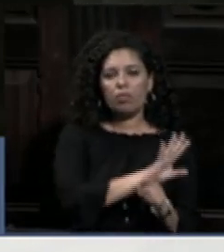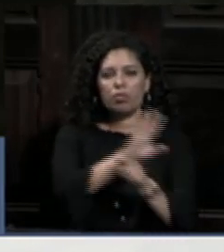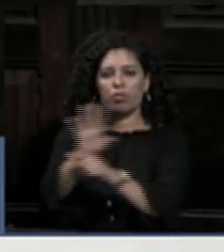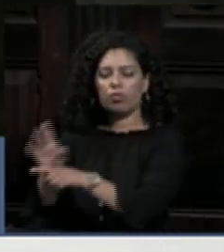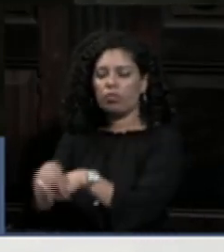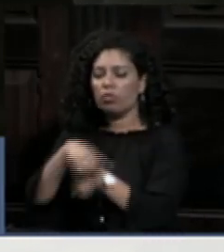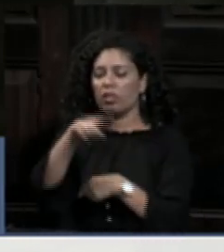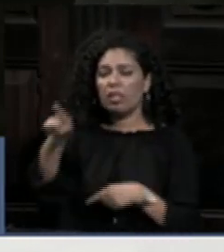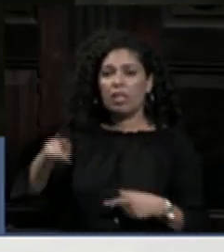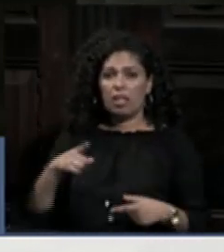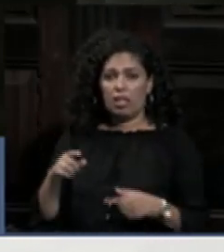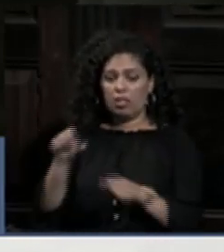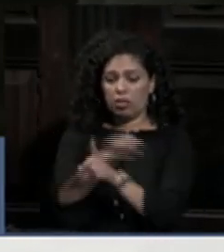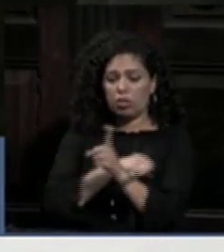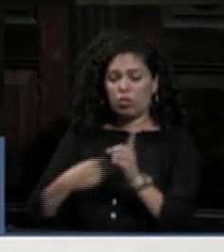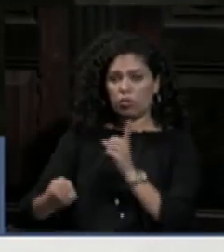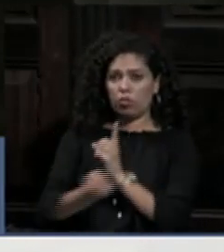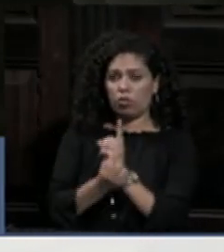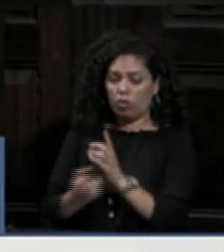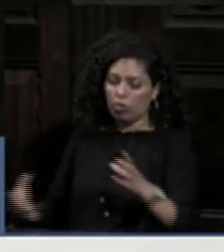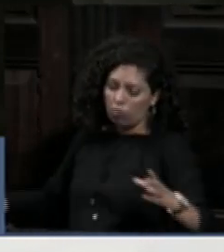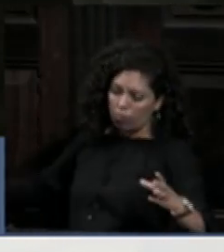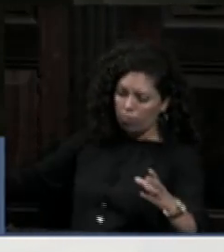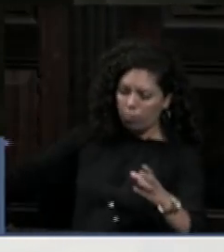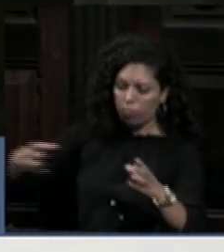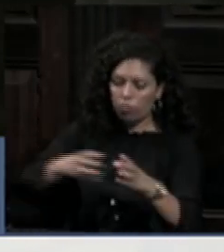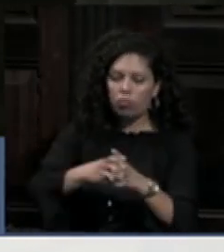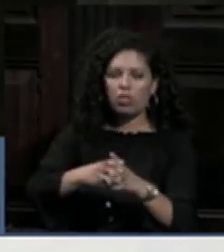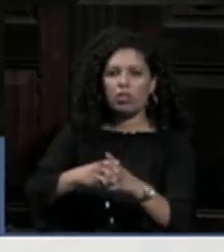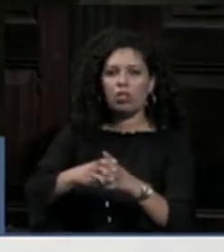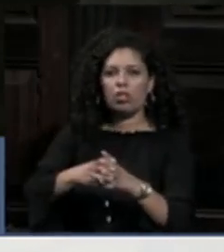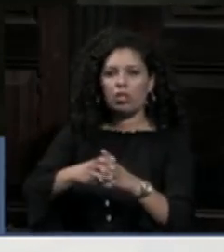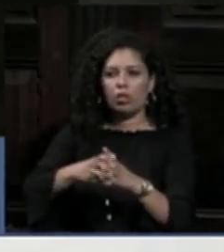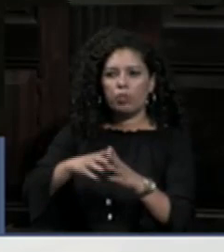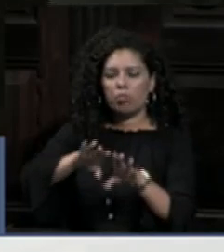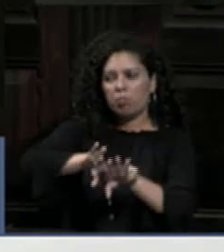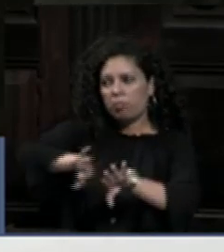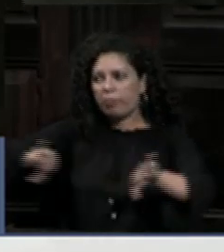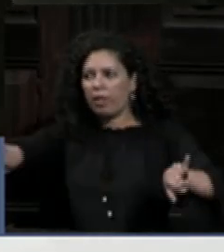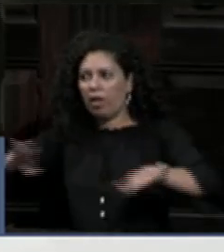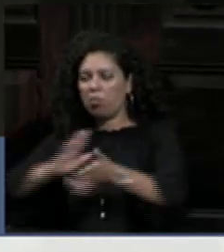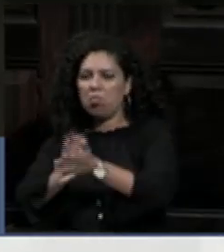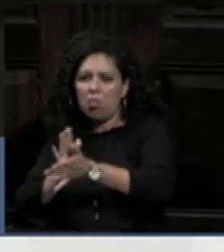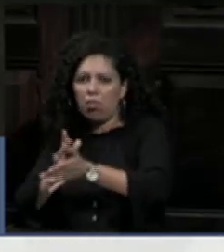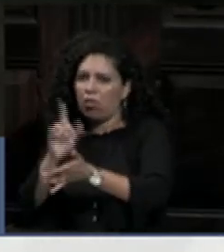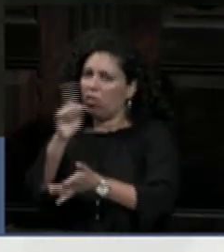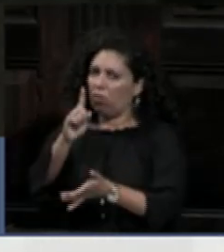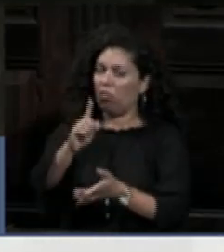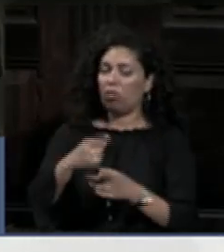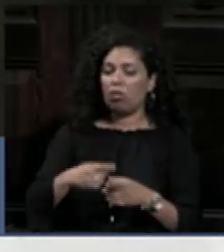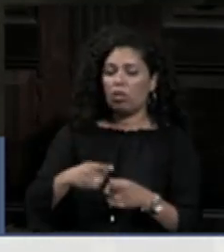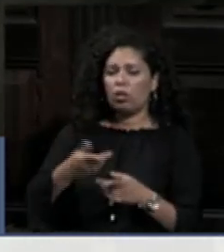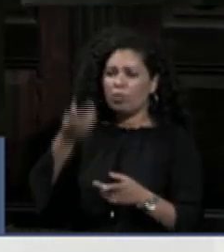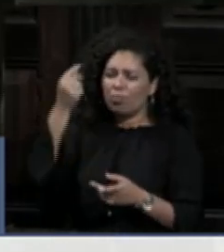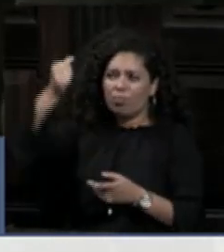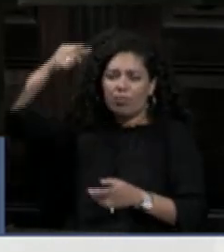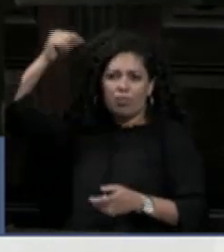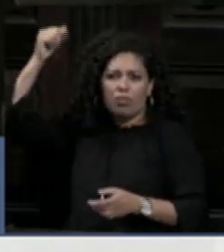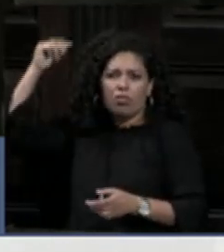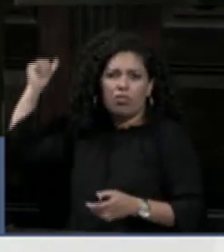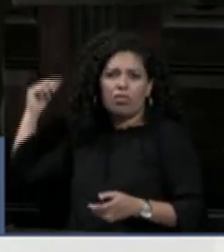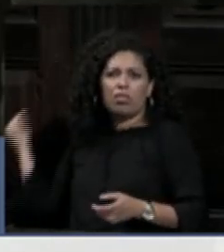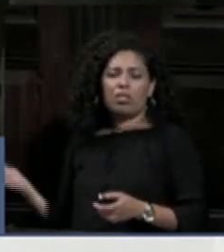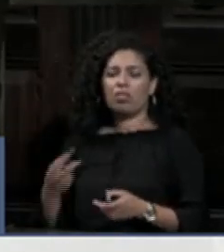nessa sociedade que durante décadas foi e ainda continua a